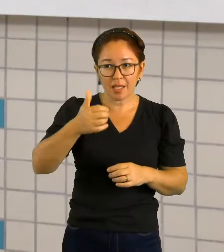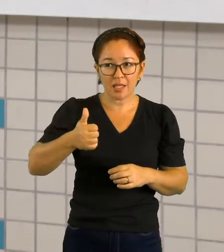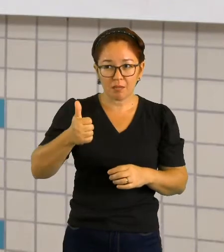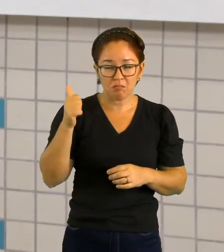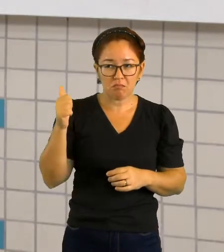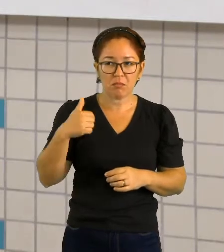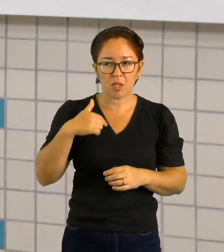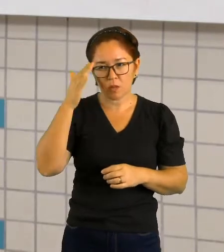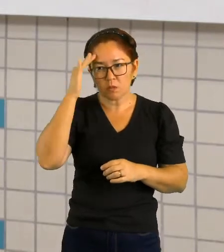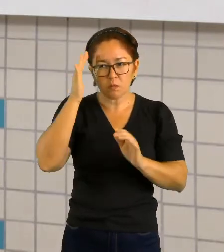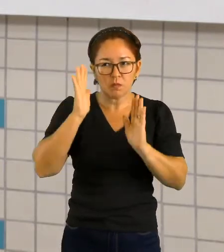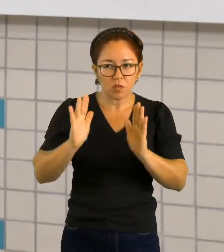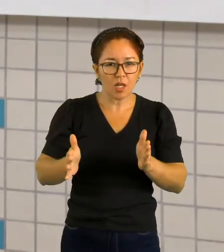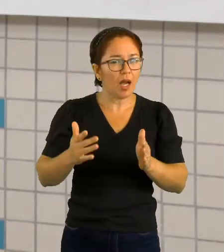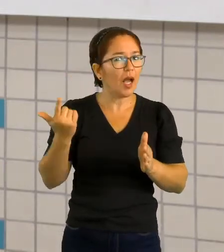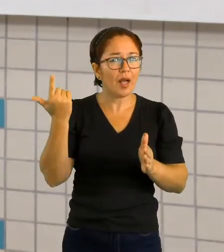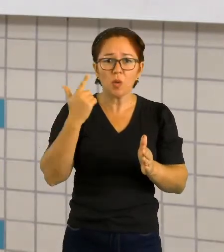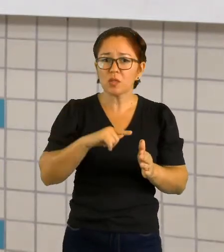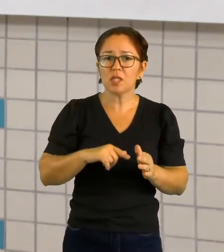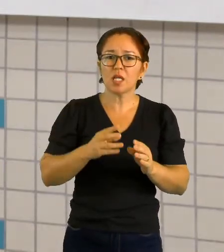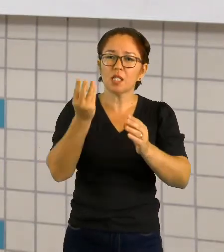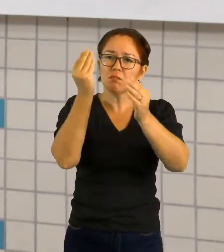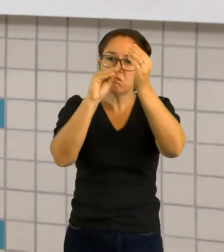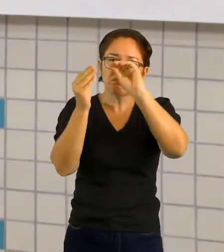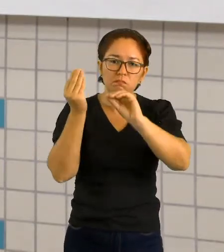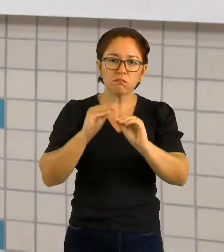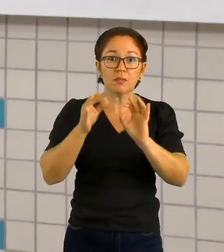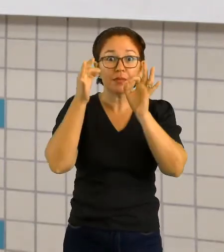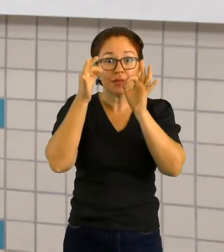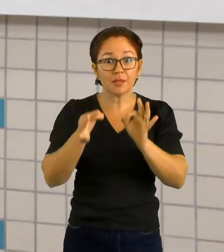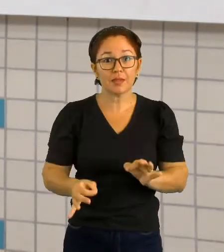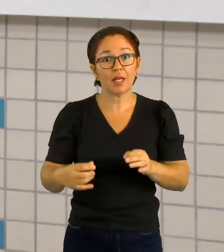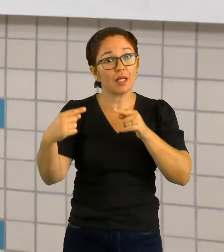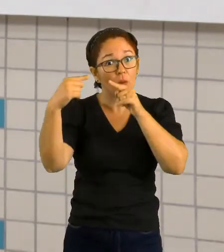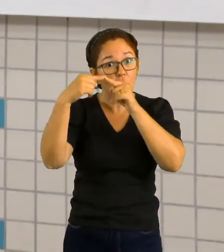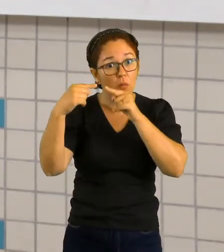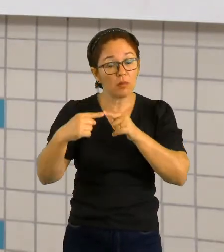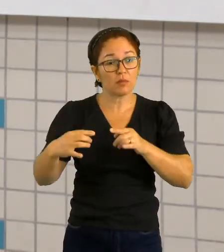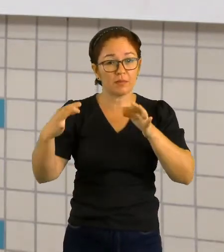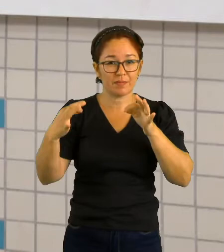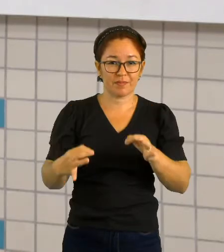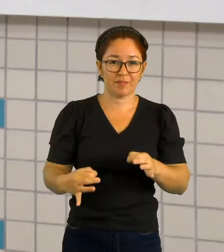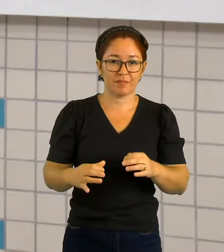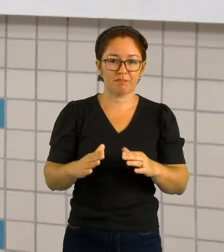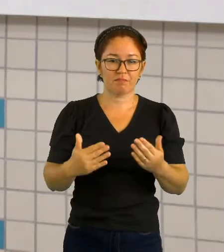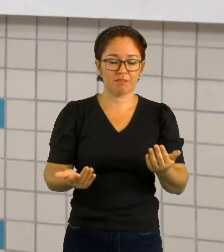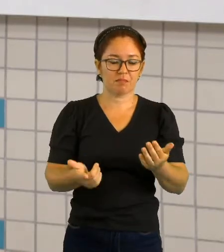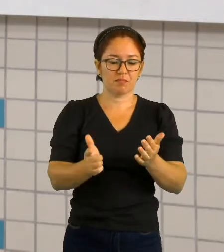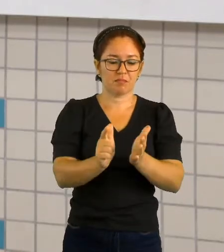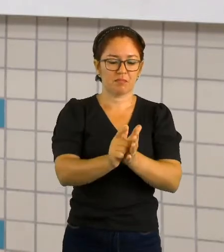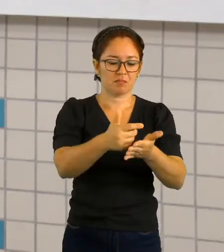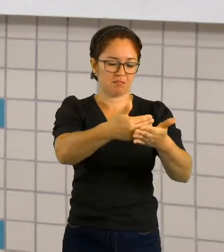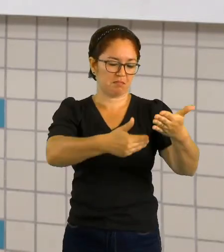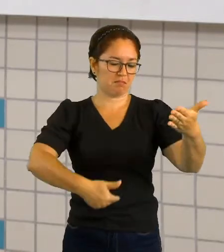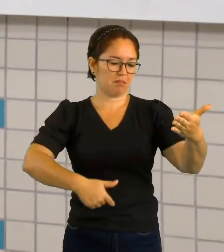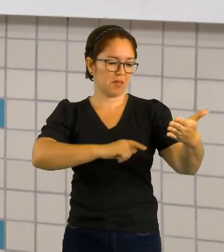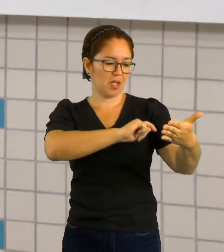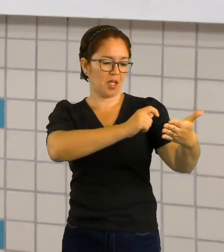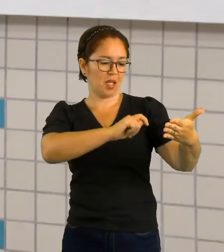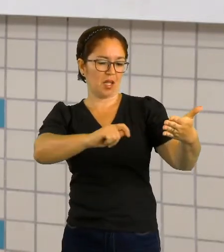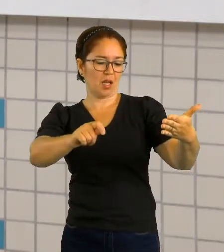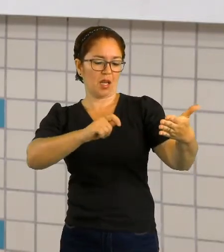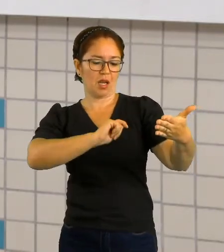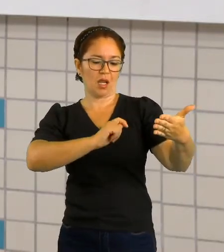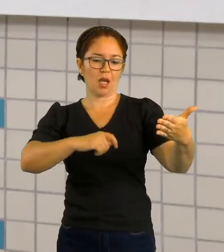correta. Lembrando, quando eu falo de esteticamente bonita, eu não estou falando que a tua caligrafia tem que